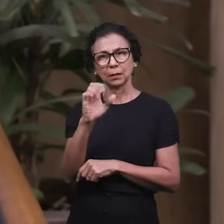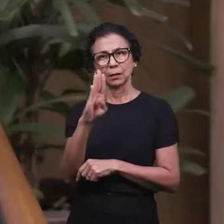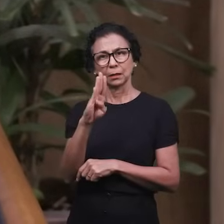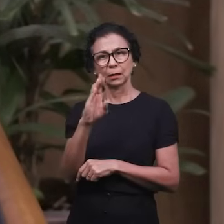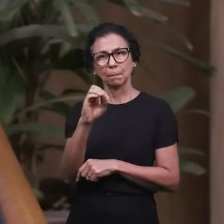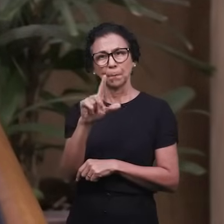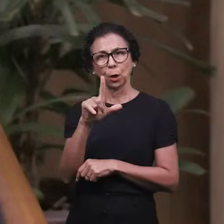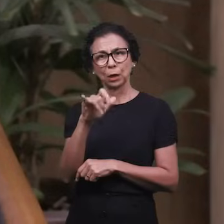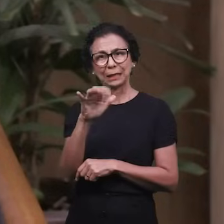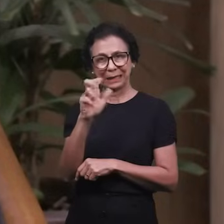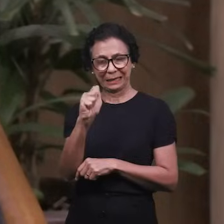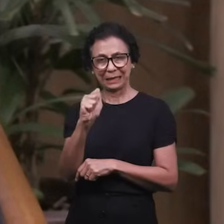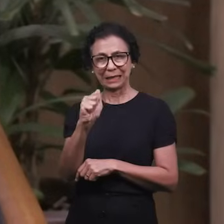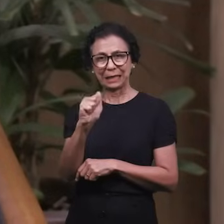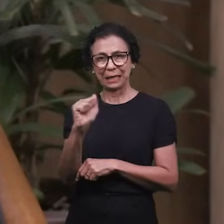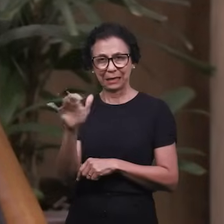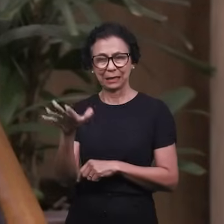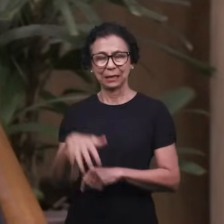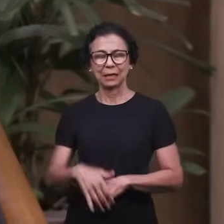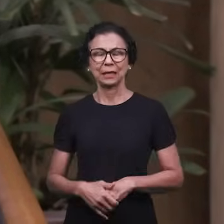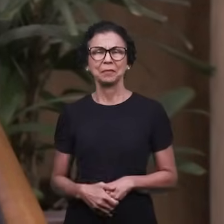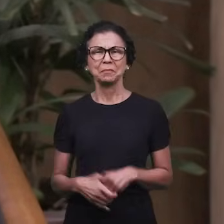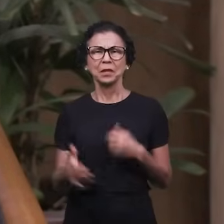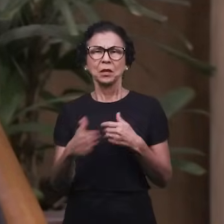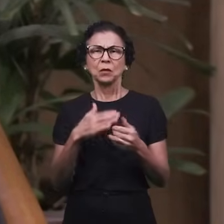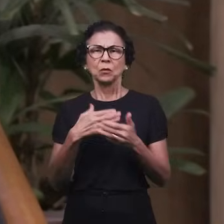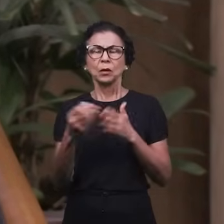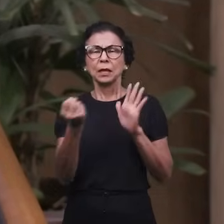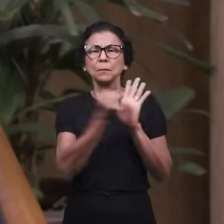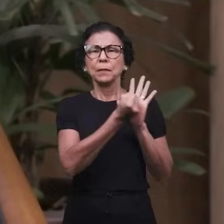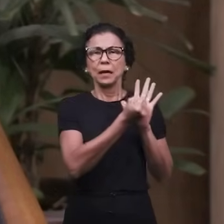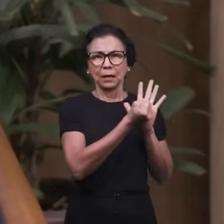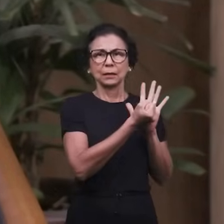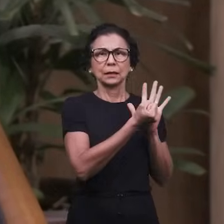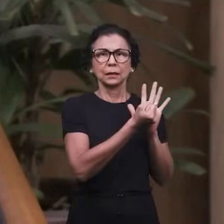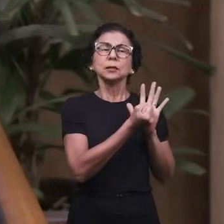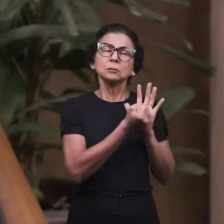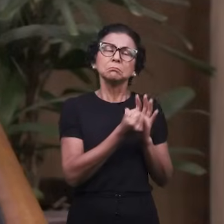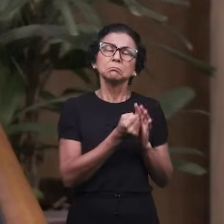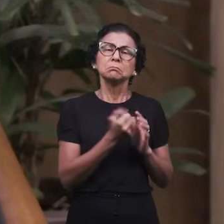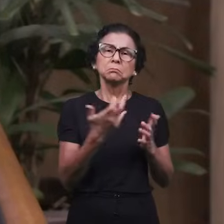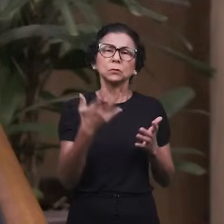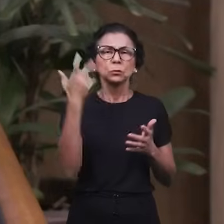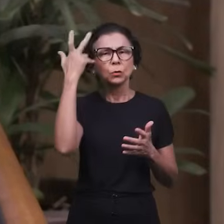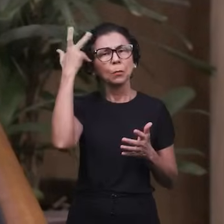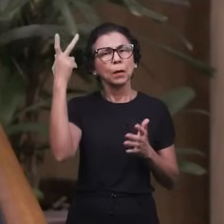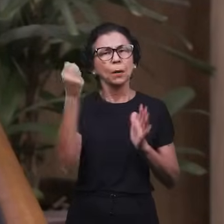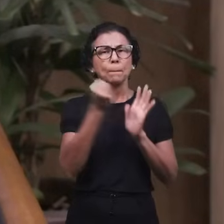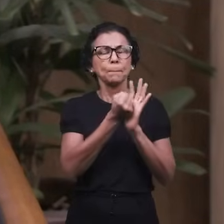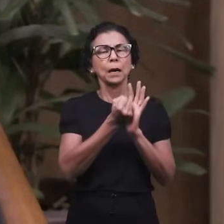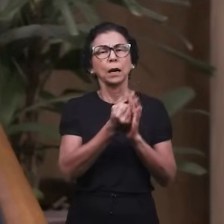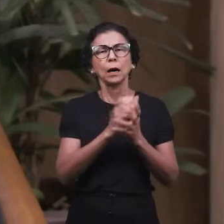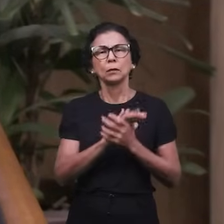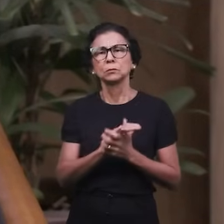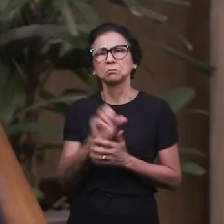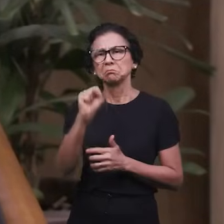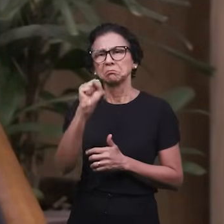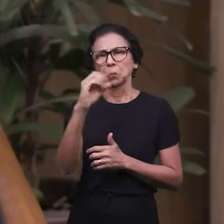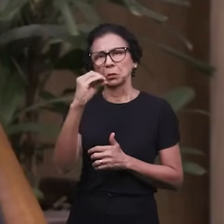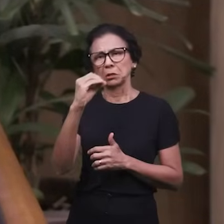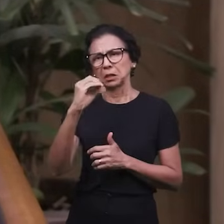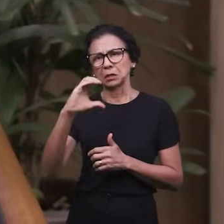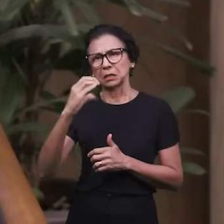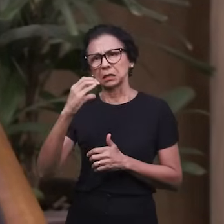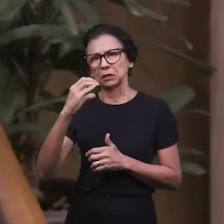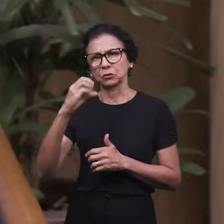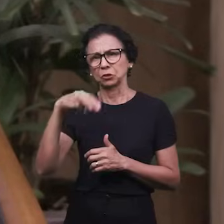essa antena convencional, qualquer marca, ela funciona. antena parabólica, aquela de 80